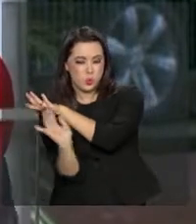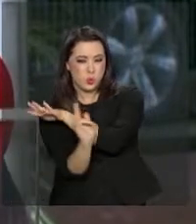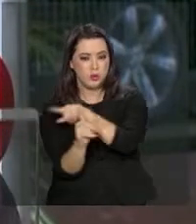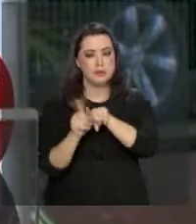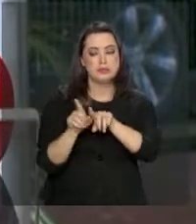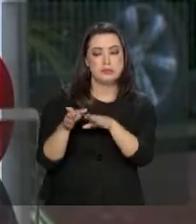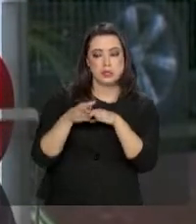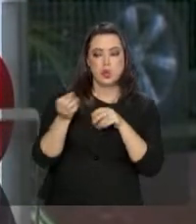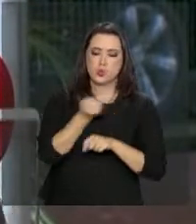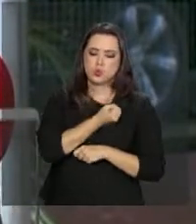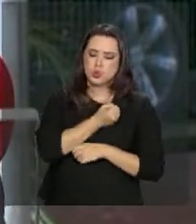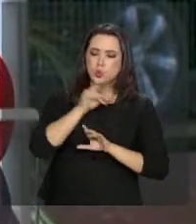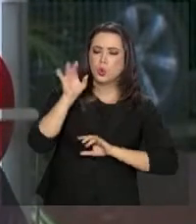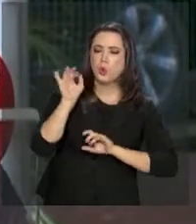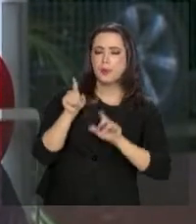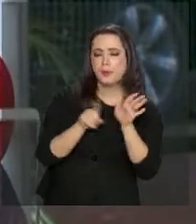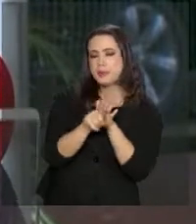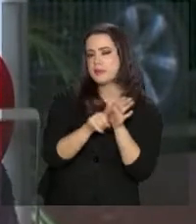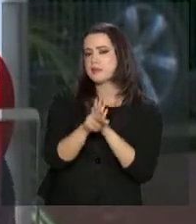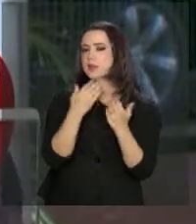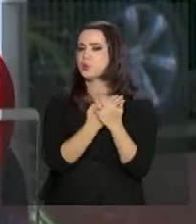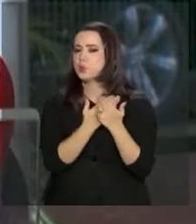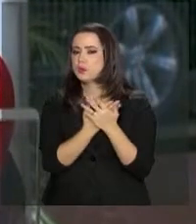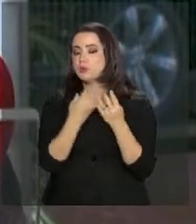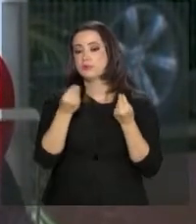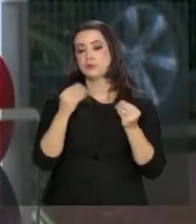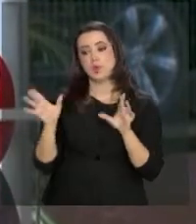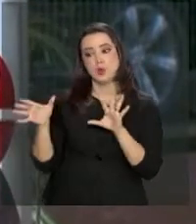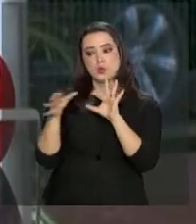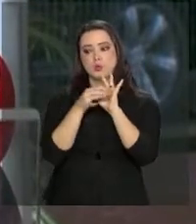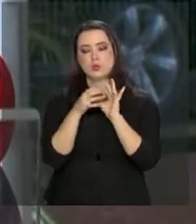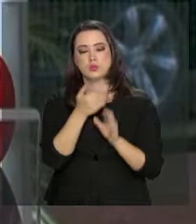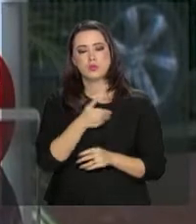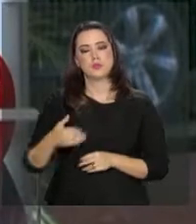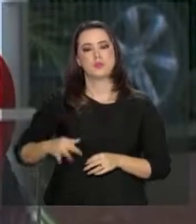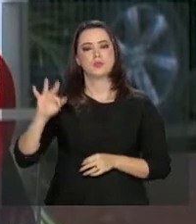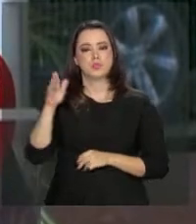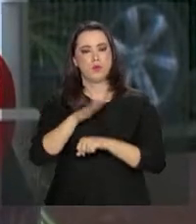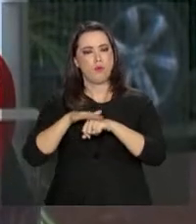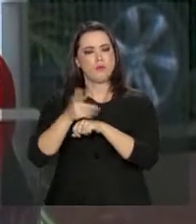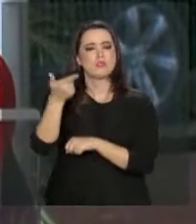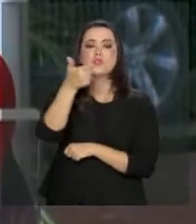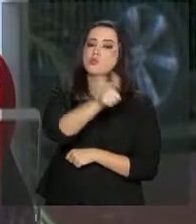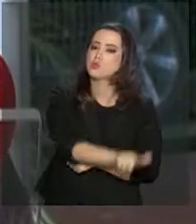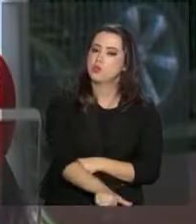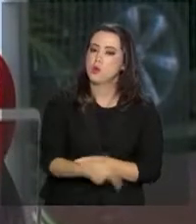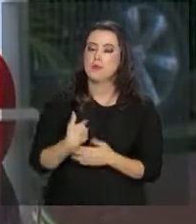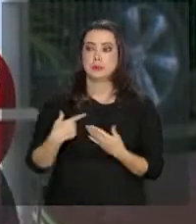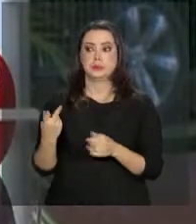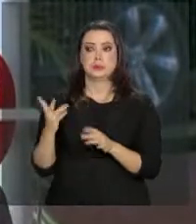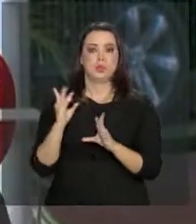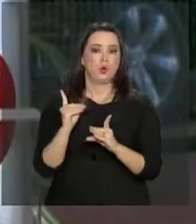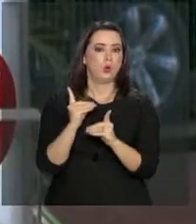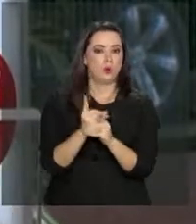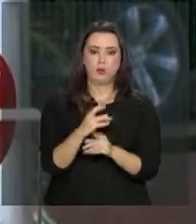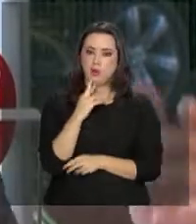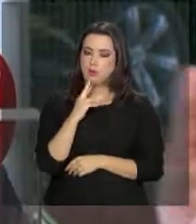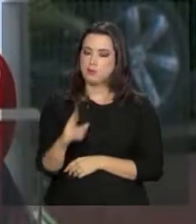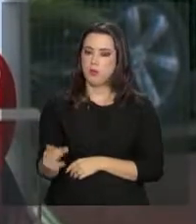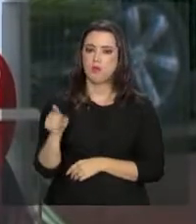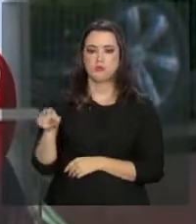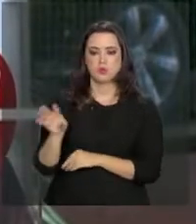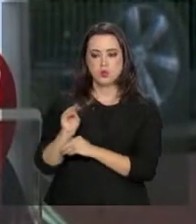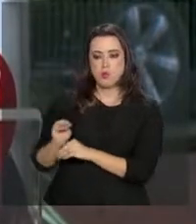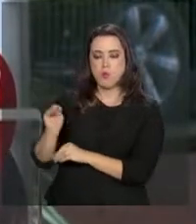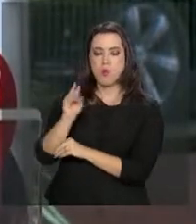parceria com o governo do estado assim que assumir nós vamos conversar novamente pra achar mais alternativas que vêm